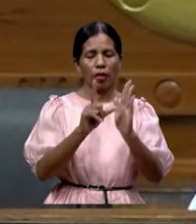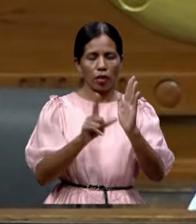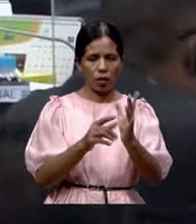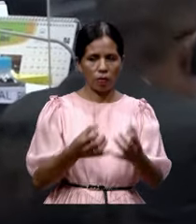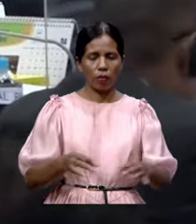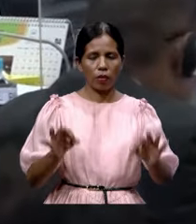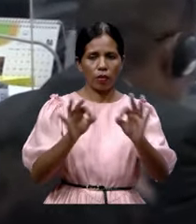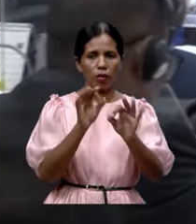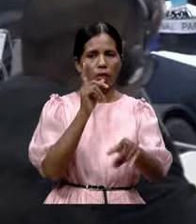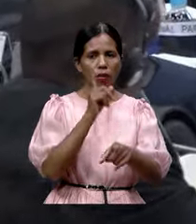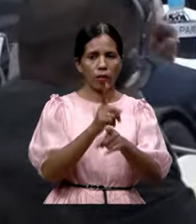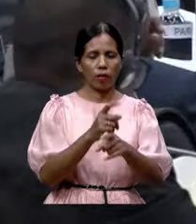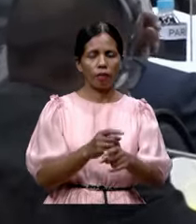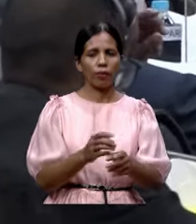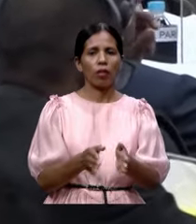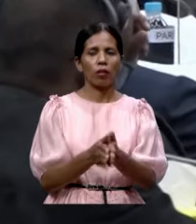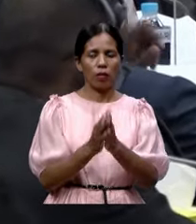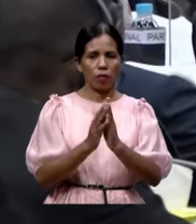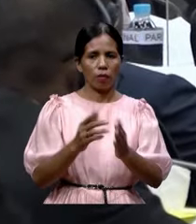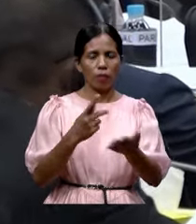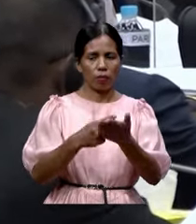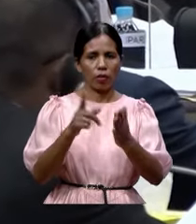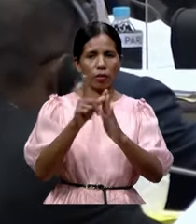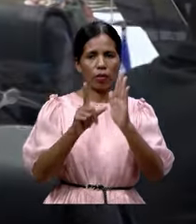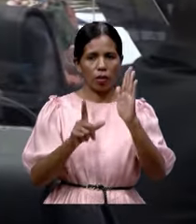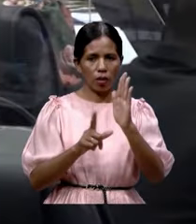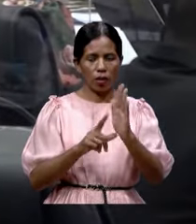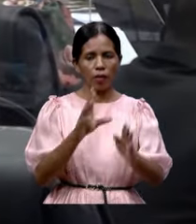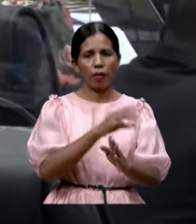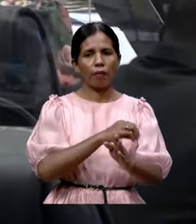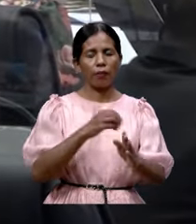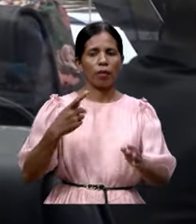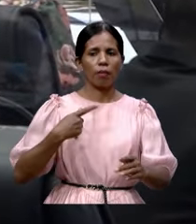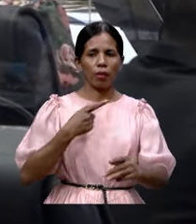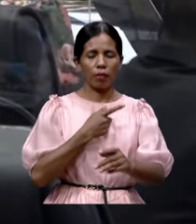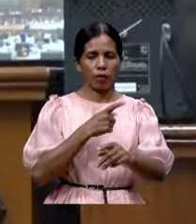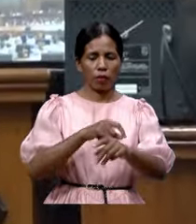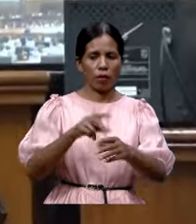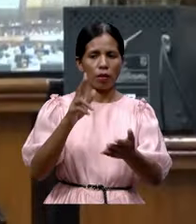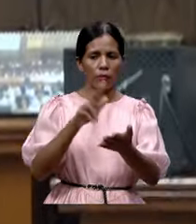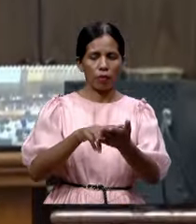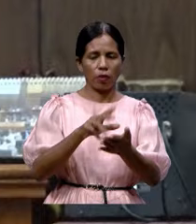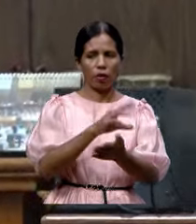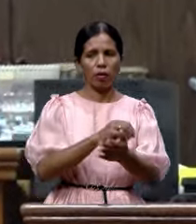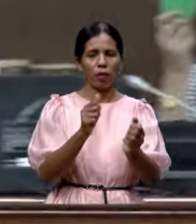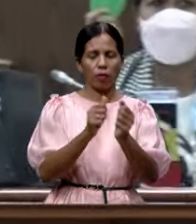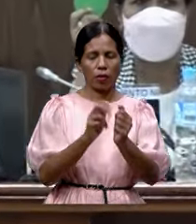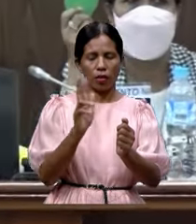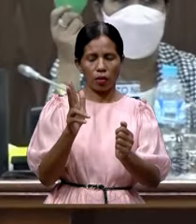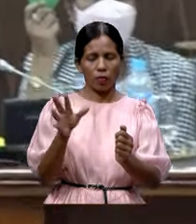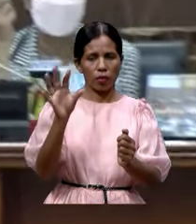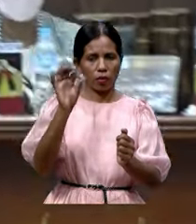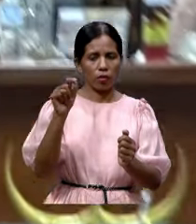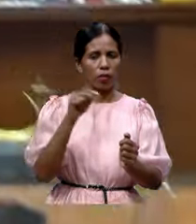importante deves pedido urgência para proposta lei base em ensino superior ne parlamento nacional aprova o voto a favor tonu recensia